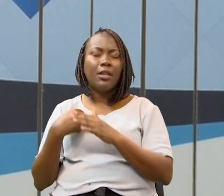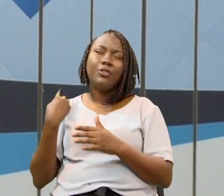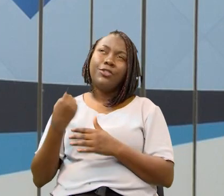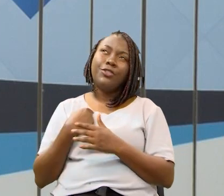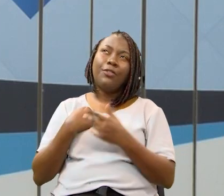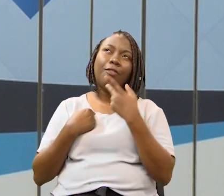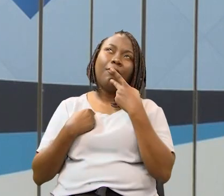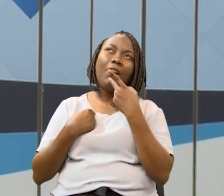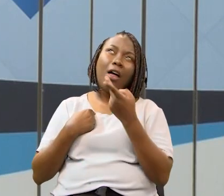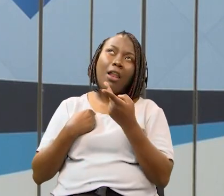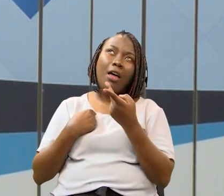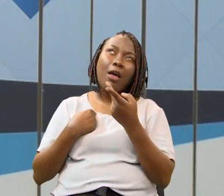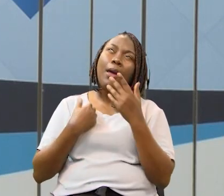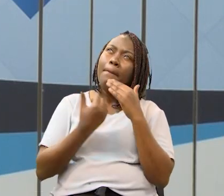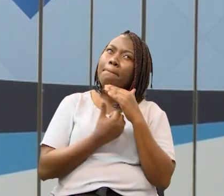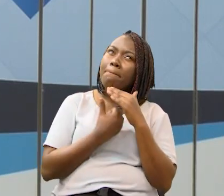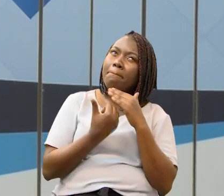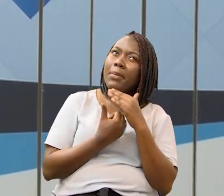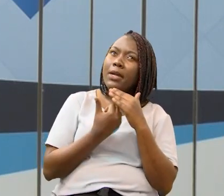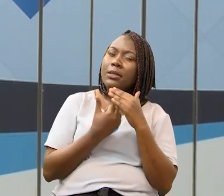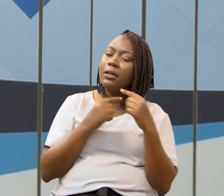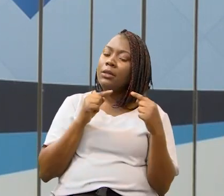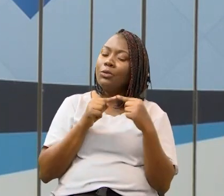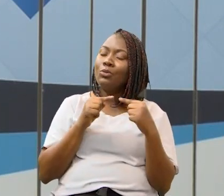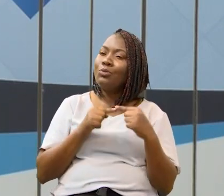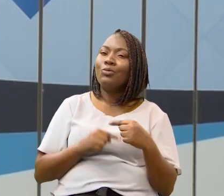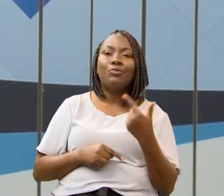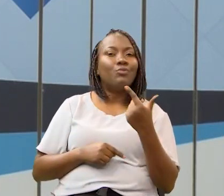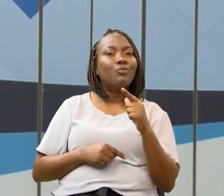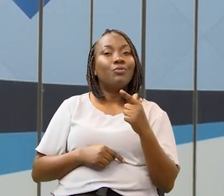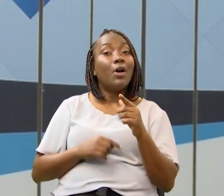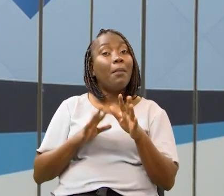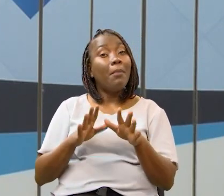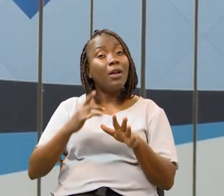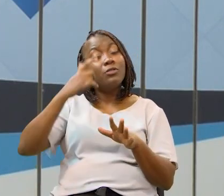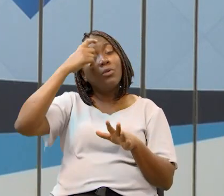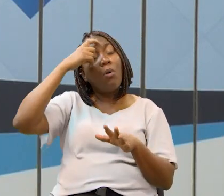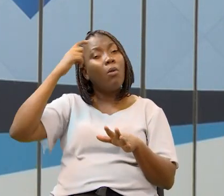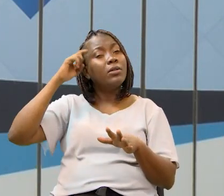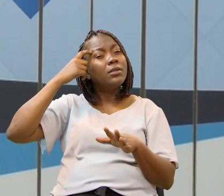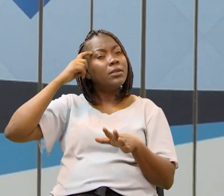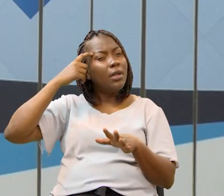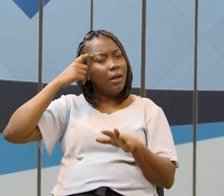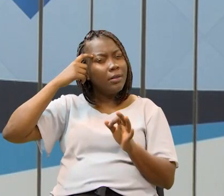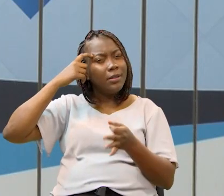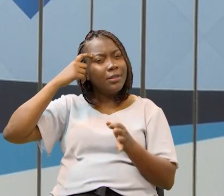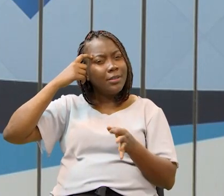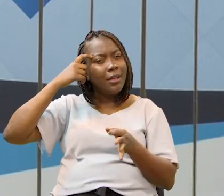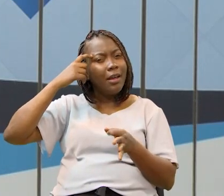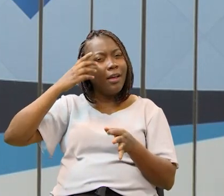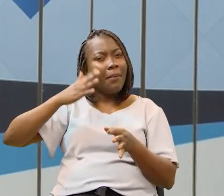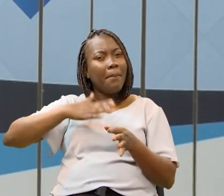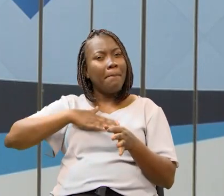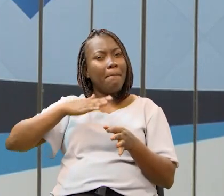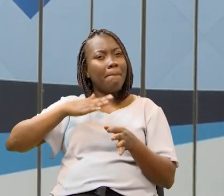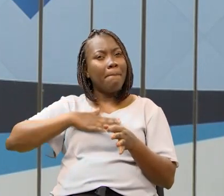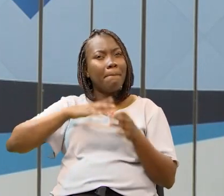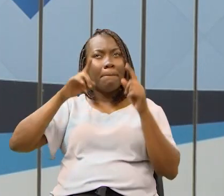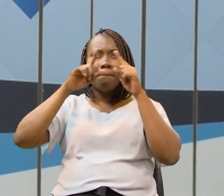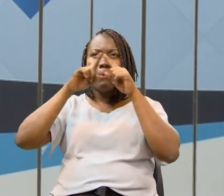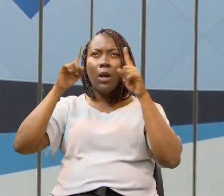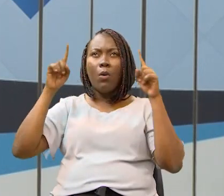aí a gente fala, mas tem empresas que não vão se enquadrar. Mas tenhamos consciência, né? Do nosso